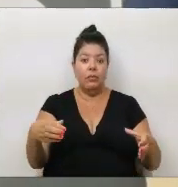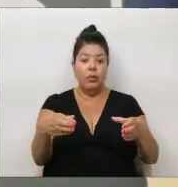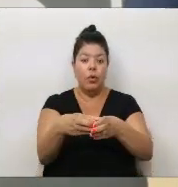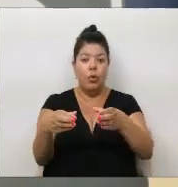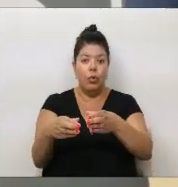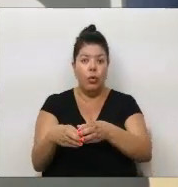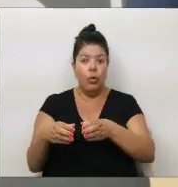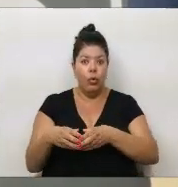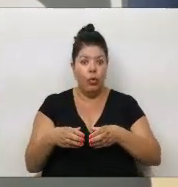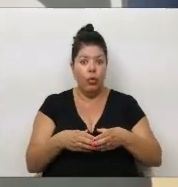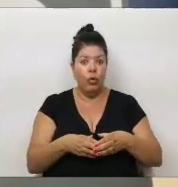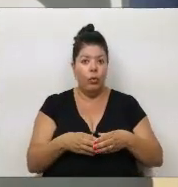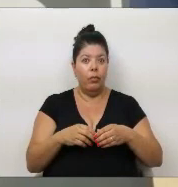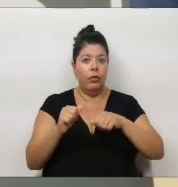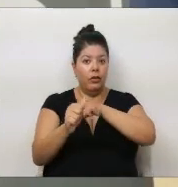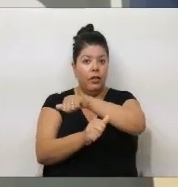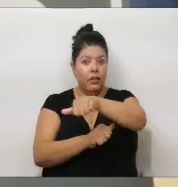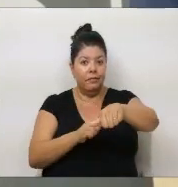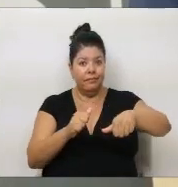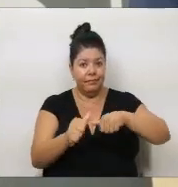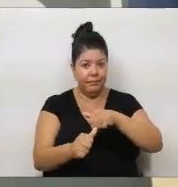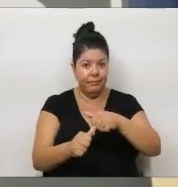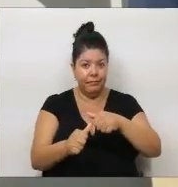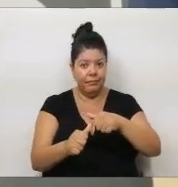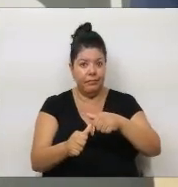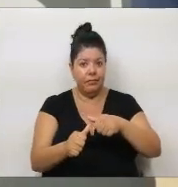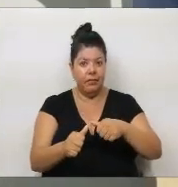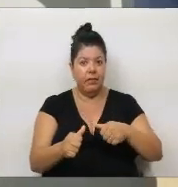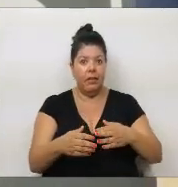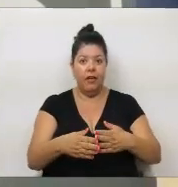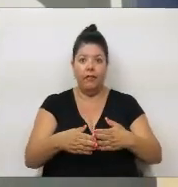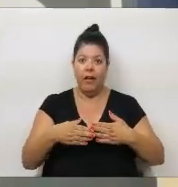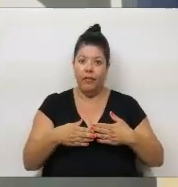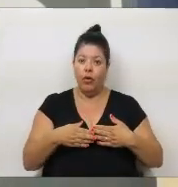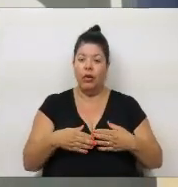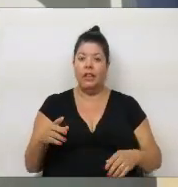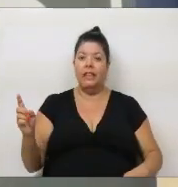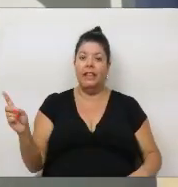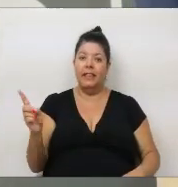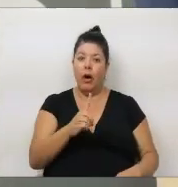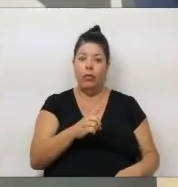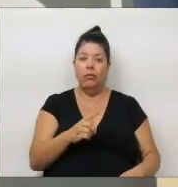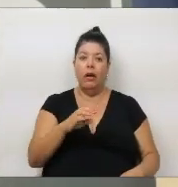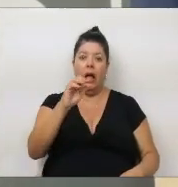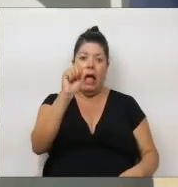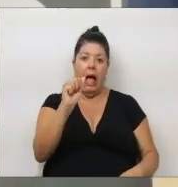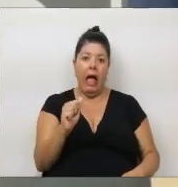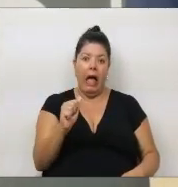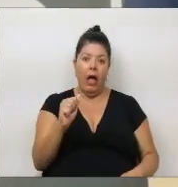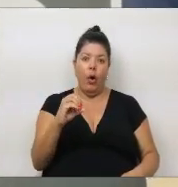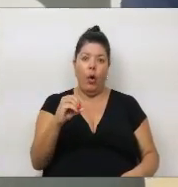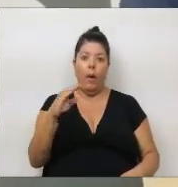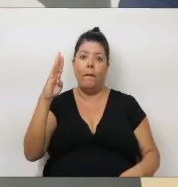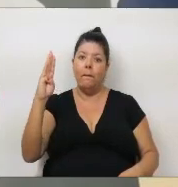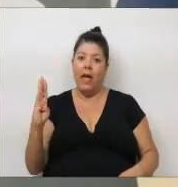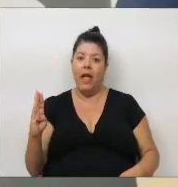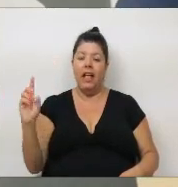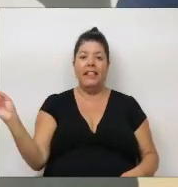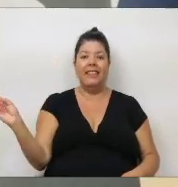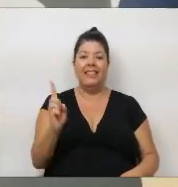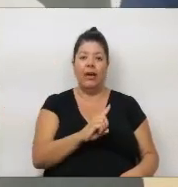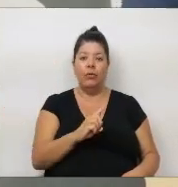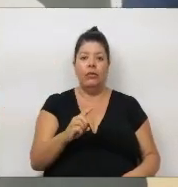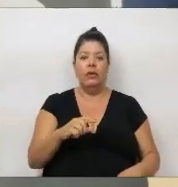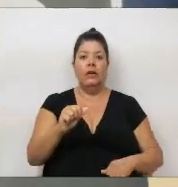haverá privilégios para grupo A ou para grupo B, certo? Para isso, se tiver que mudar as regras todas,